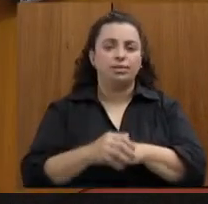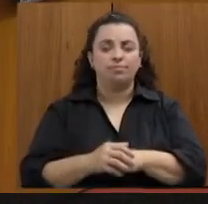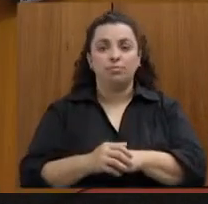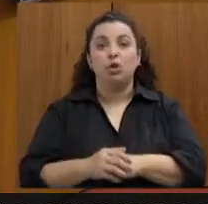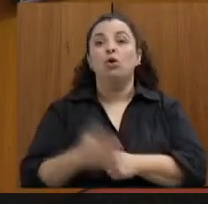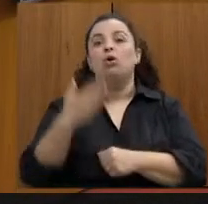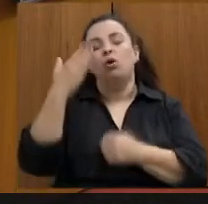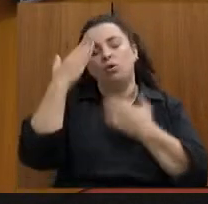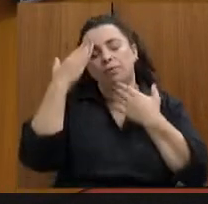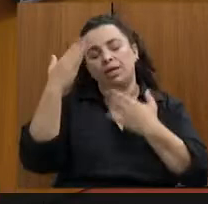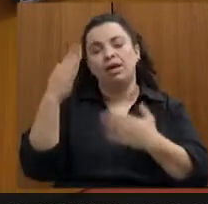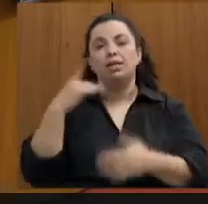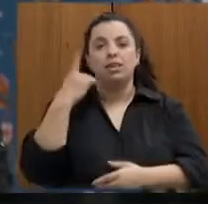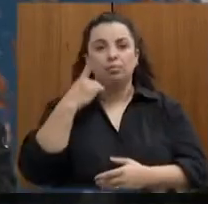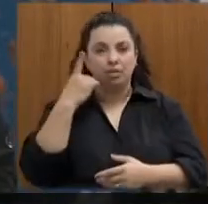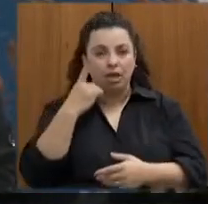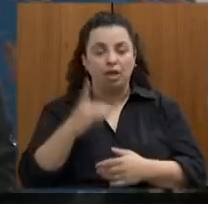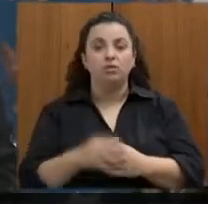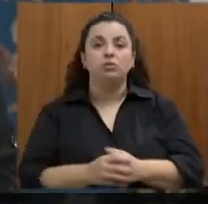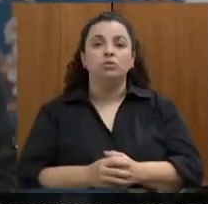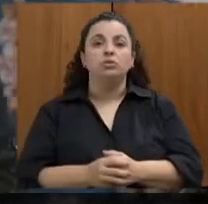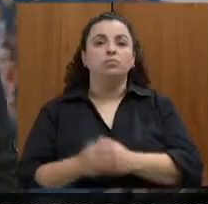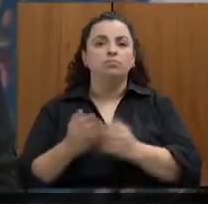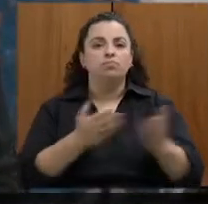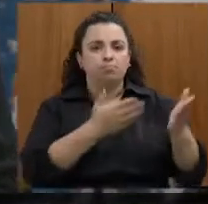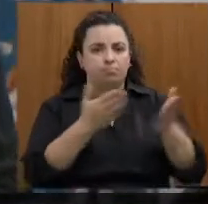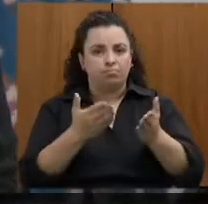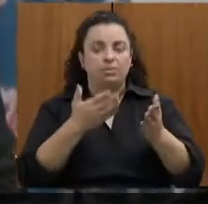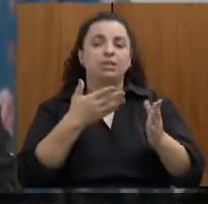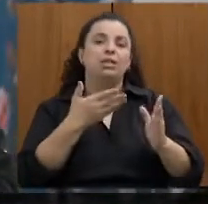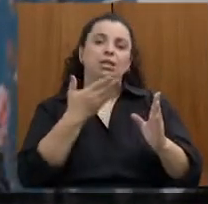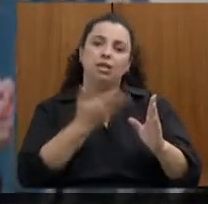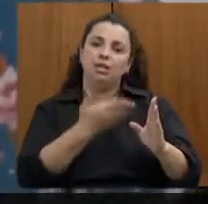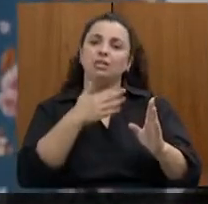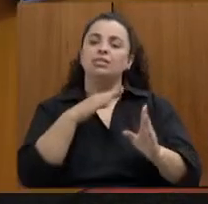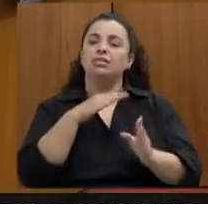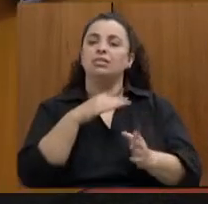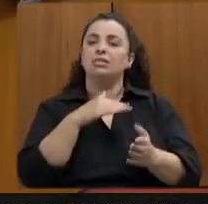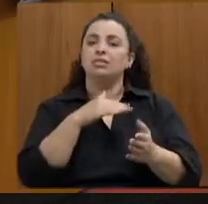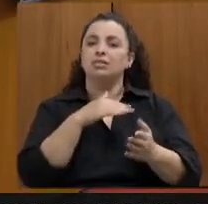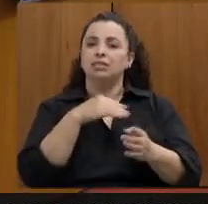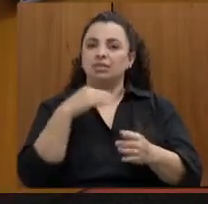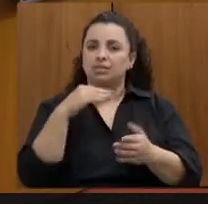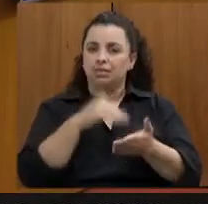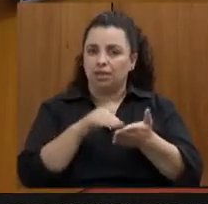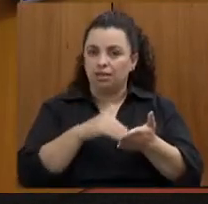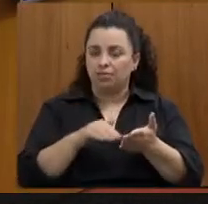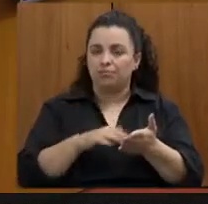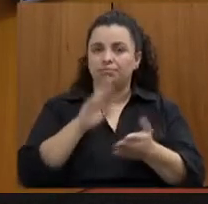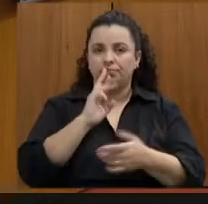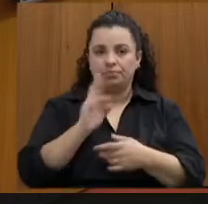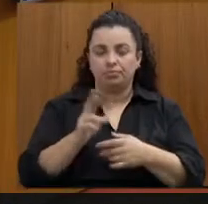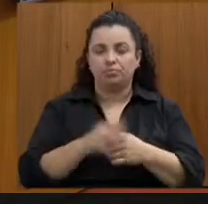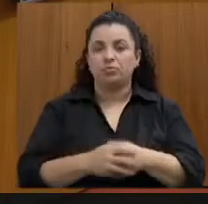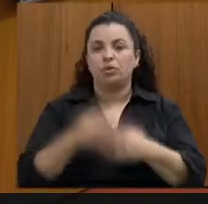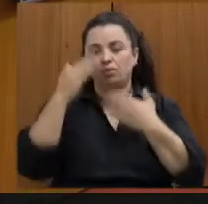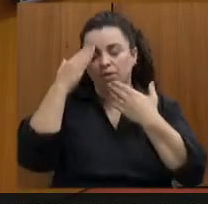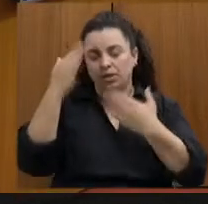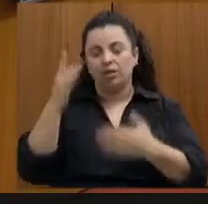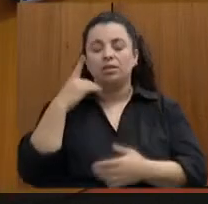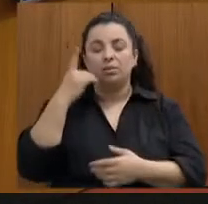Obrigada, deputada André Quintão. Passa a palavra à secretária para suas considerações. Obrigada, deputado, pelas